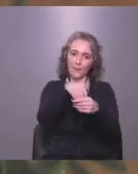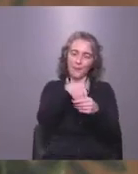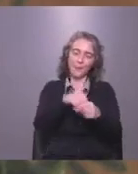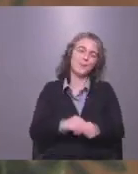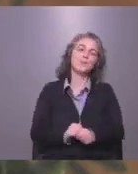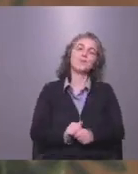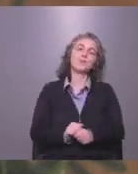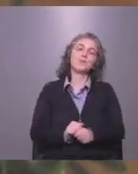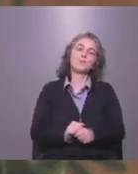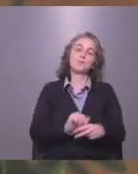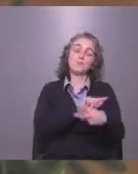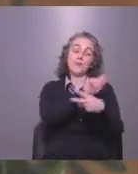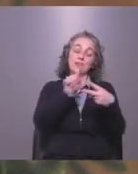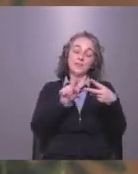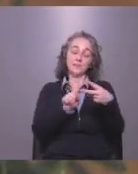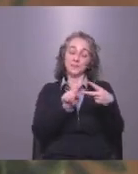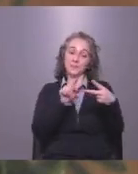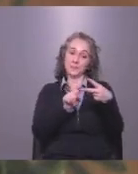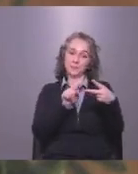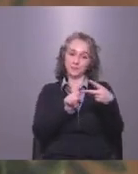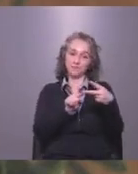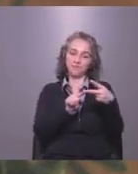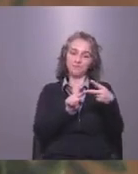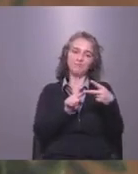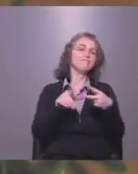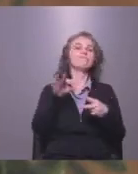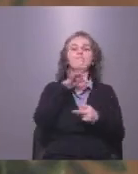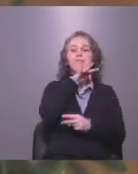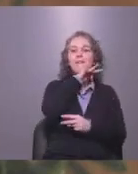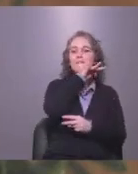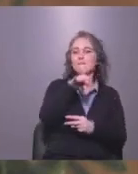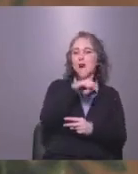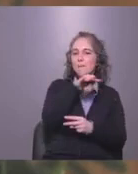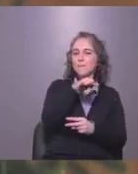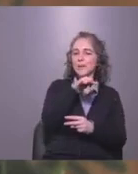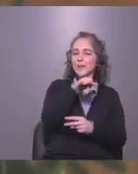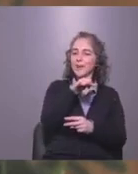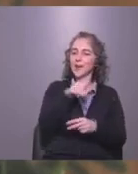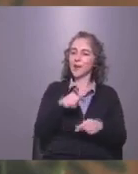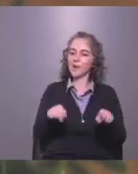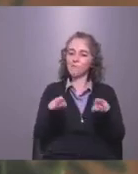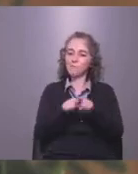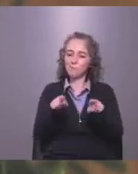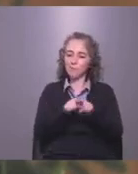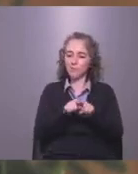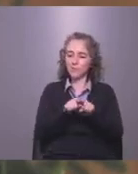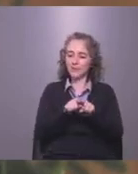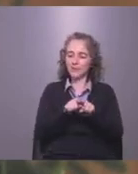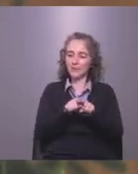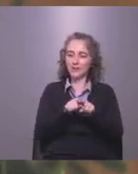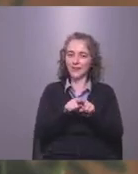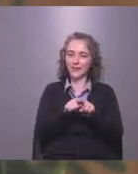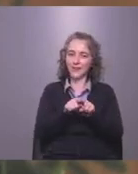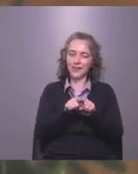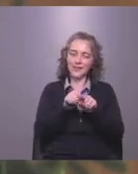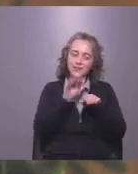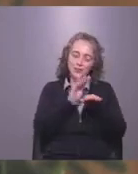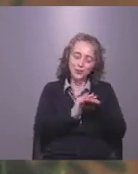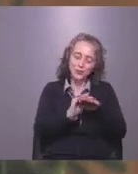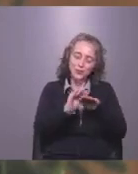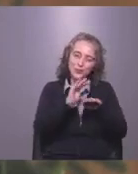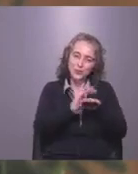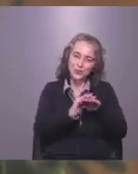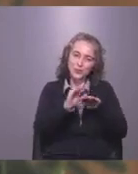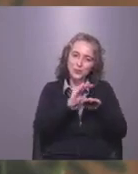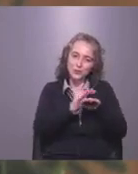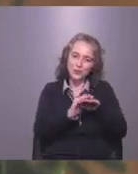Em segundo lugar, a família é chamada a ser o lugar por excelência de ternura, o lugar onde